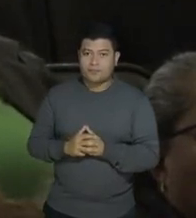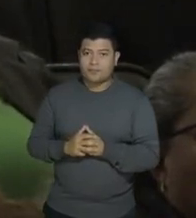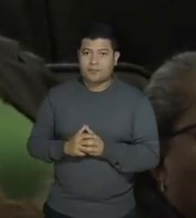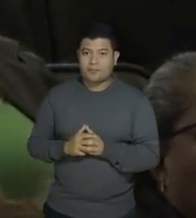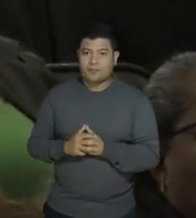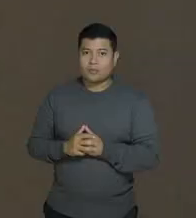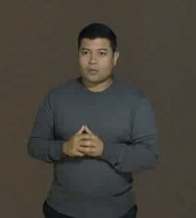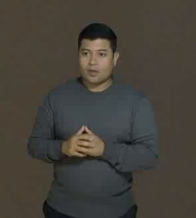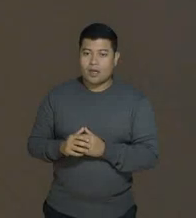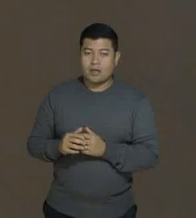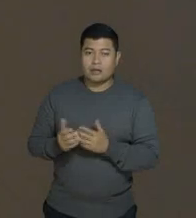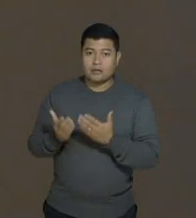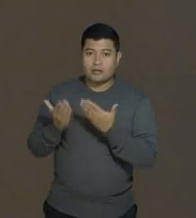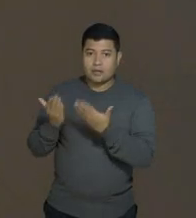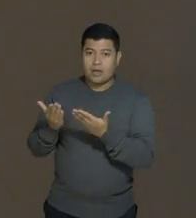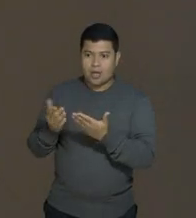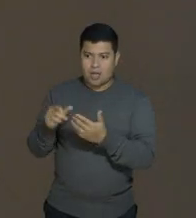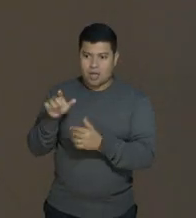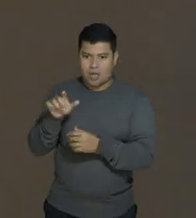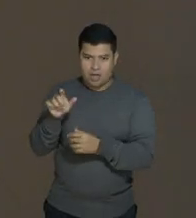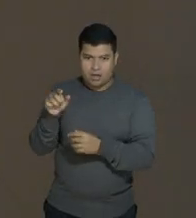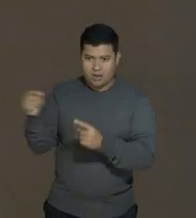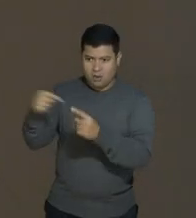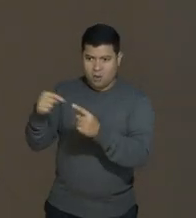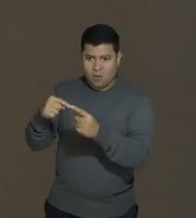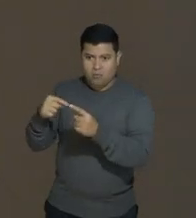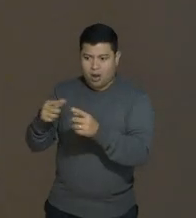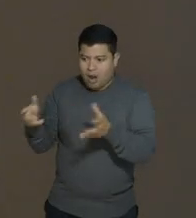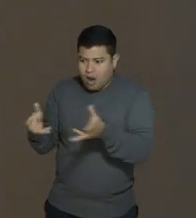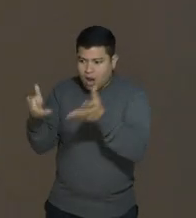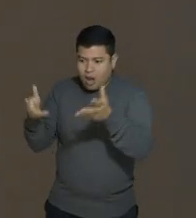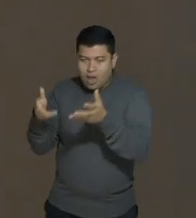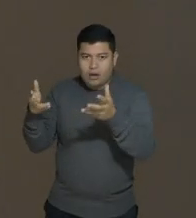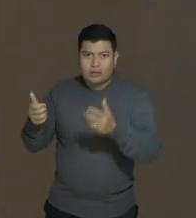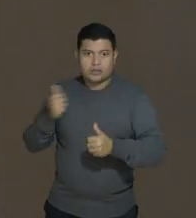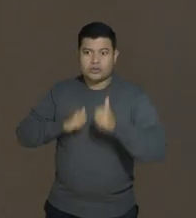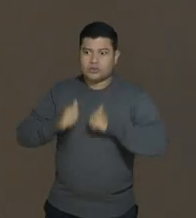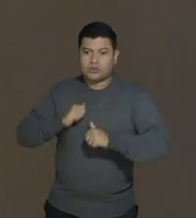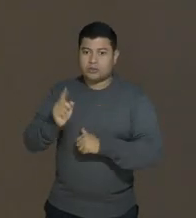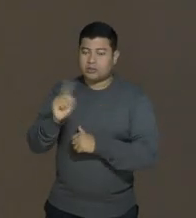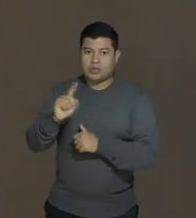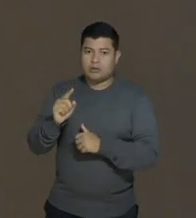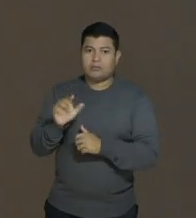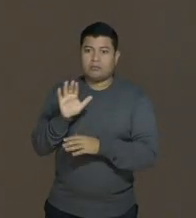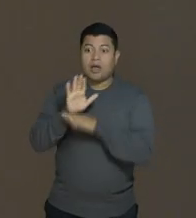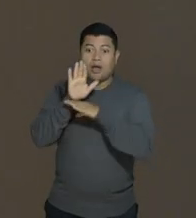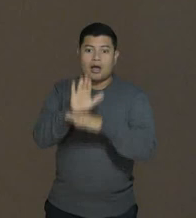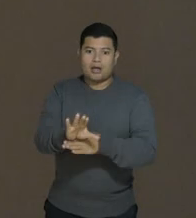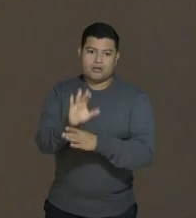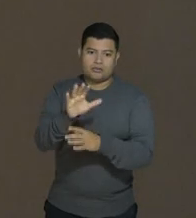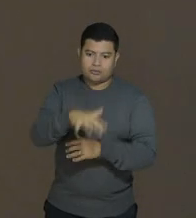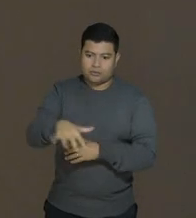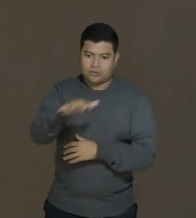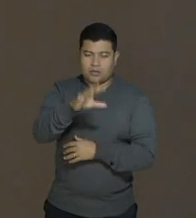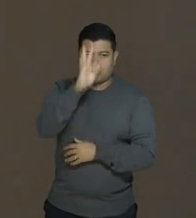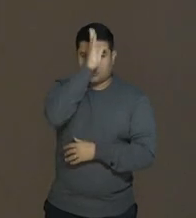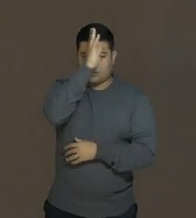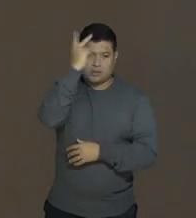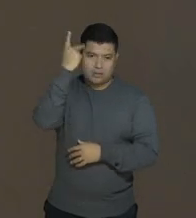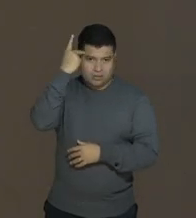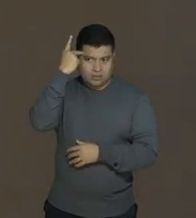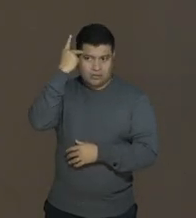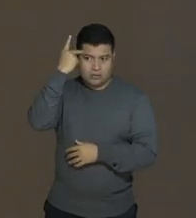é um estimulante, é considerar, mas ele faz um trabalho para TDAH. Ele não é tão potente como os estimulantes,